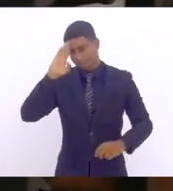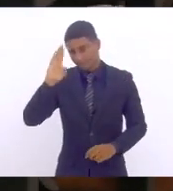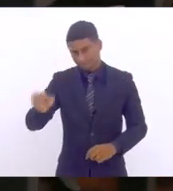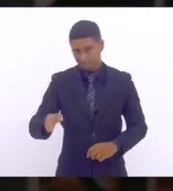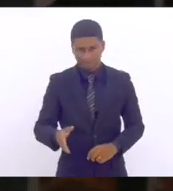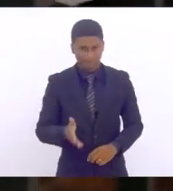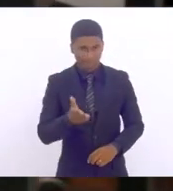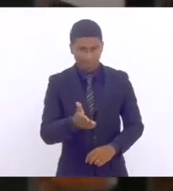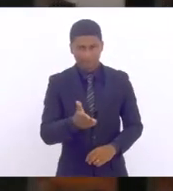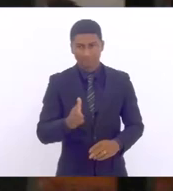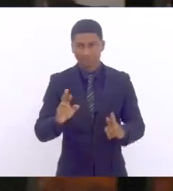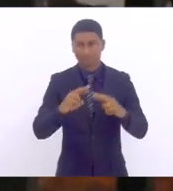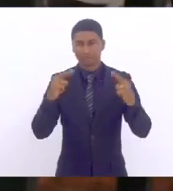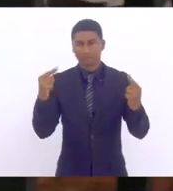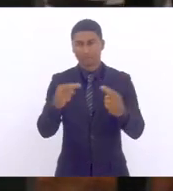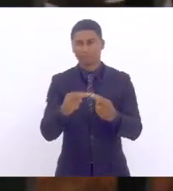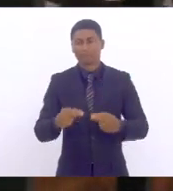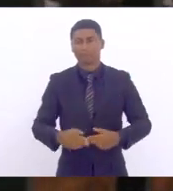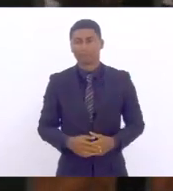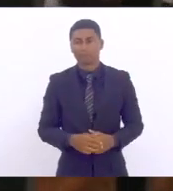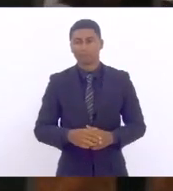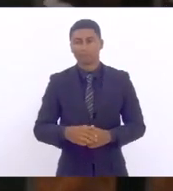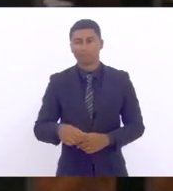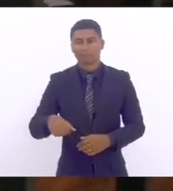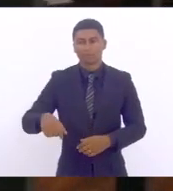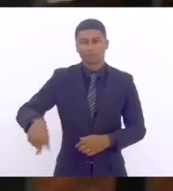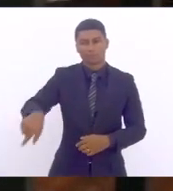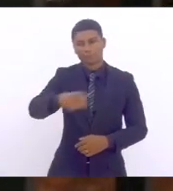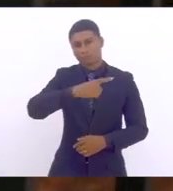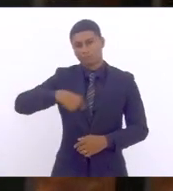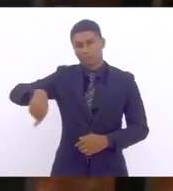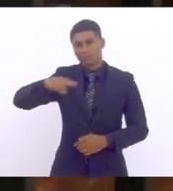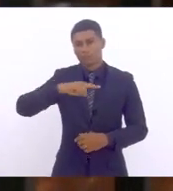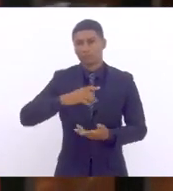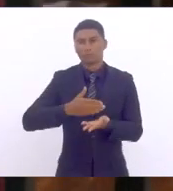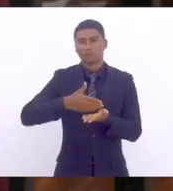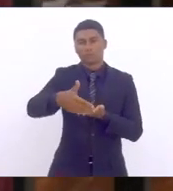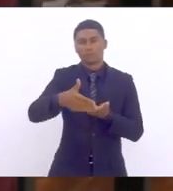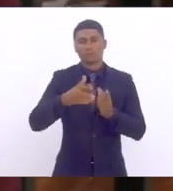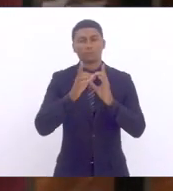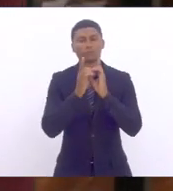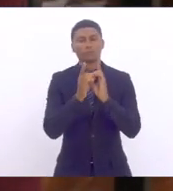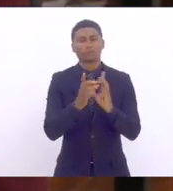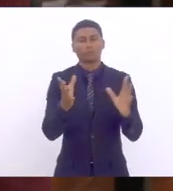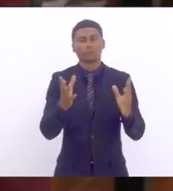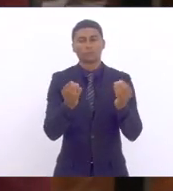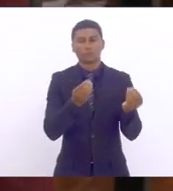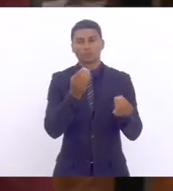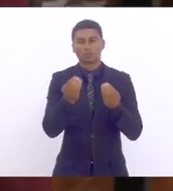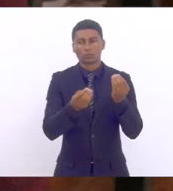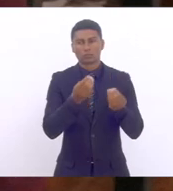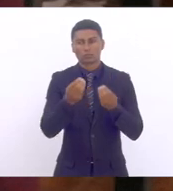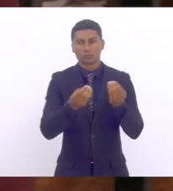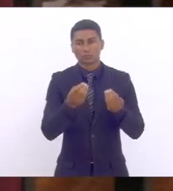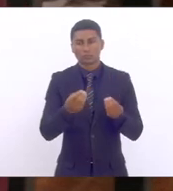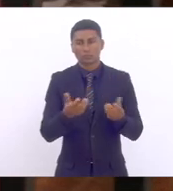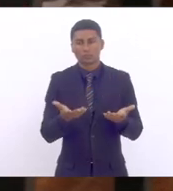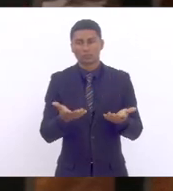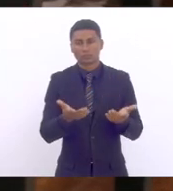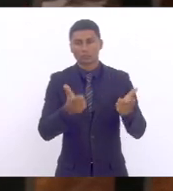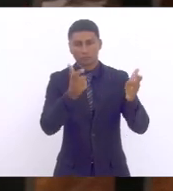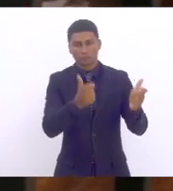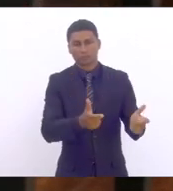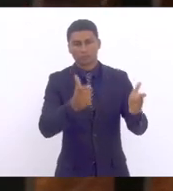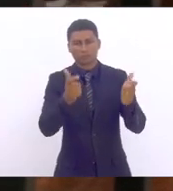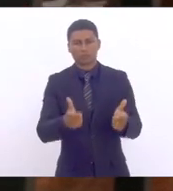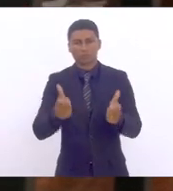dessa audiência. E a gente vai começar a democratizar fazendo com que os espaços de várzeas, né, os campos